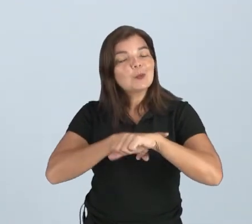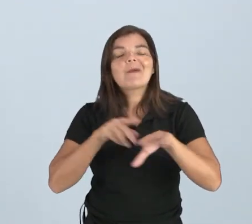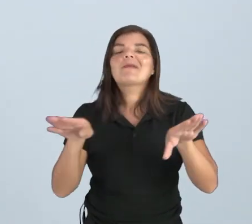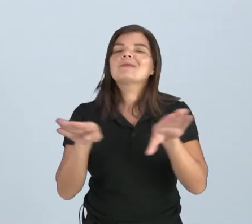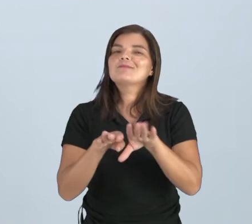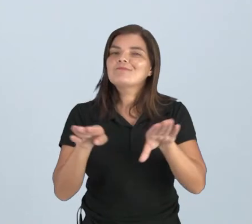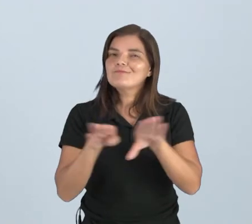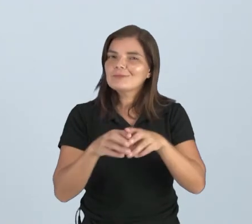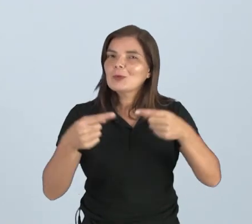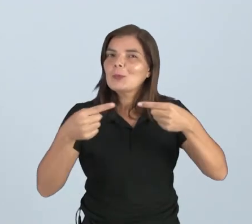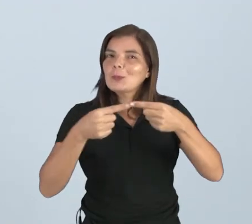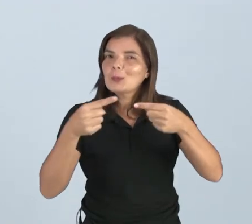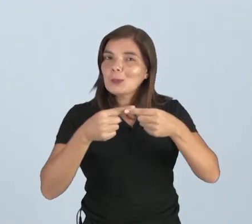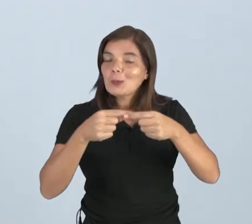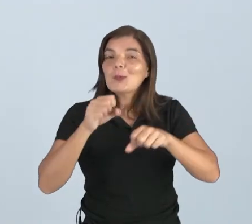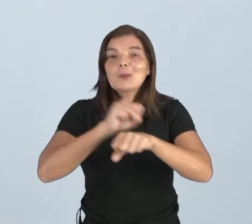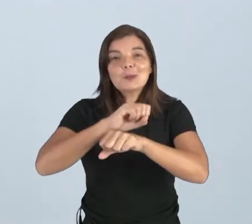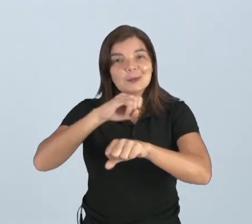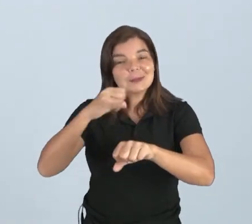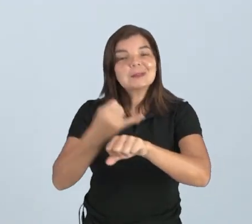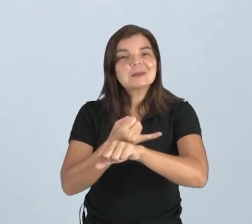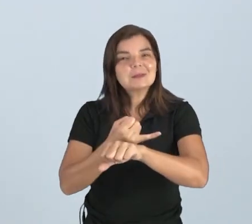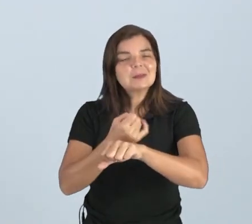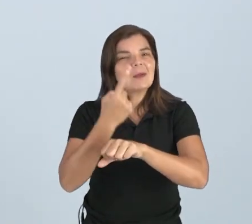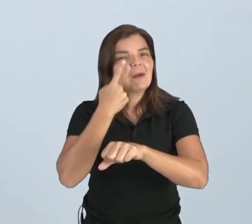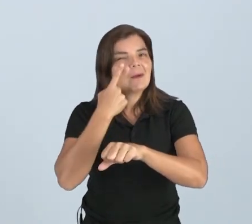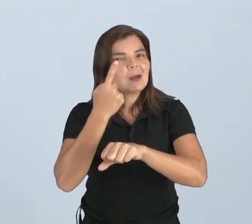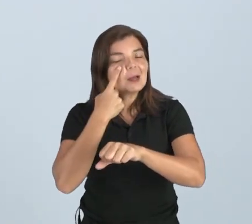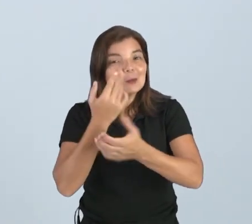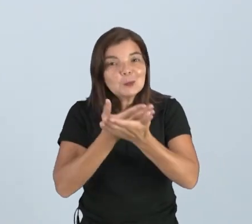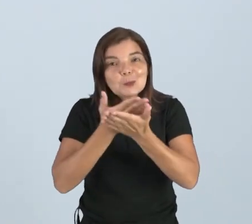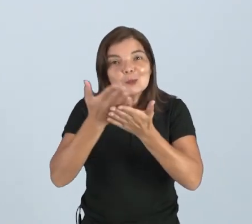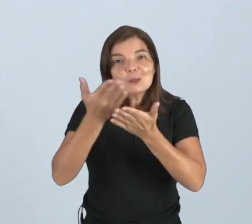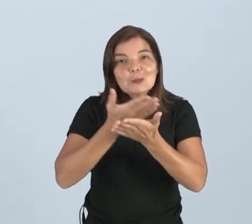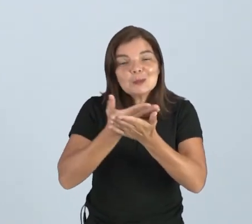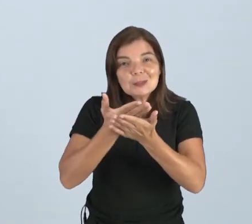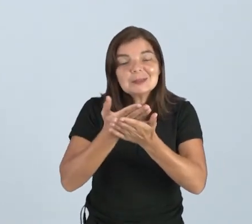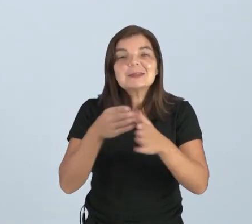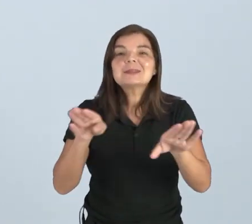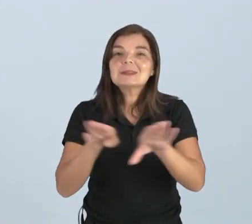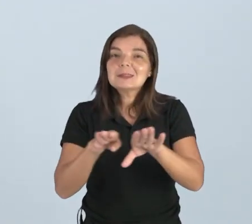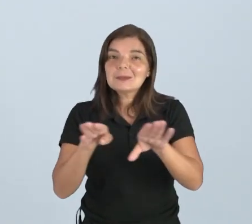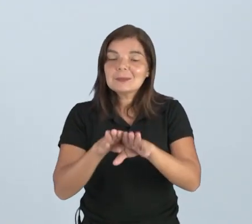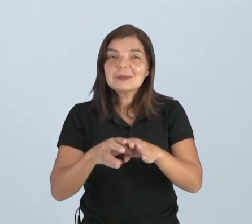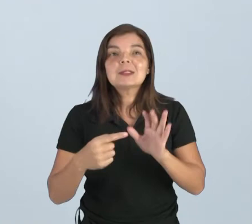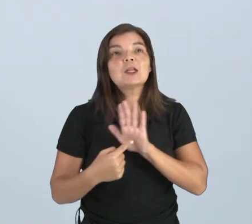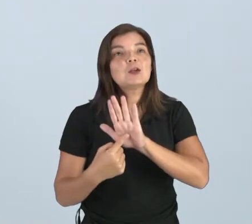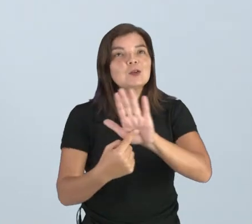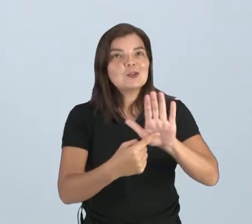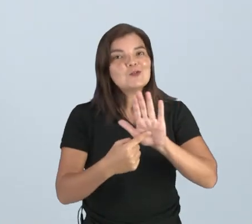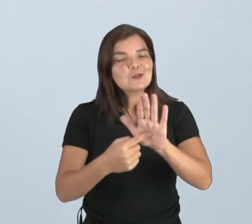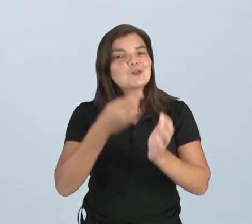também concorda com o sujeito, é o caso lá da charge do início, tá? Indicações de